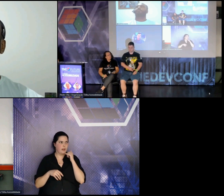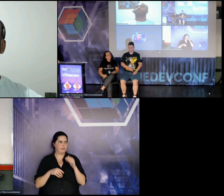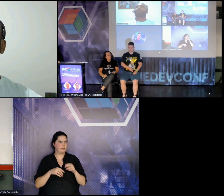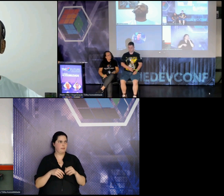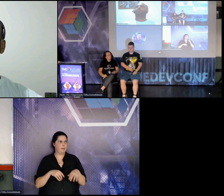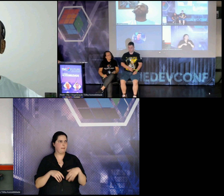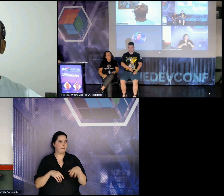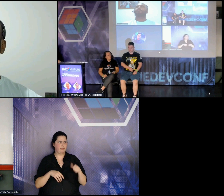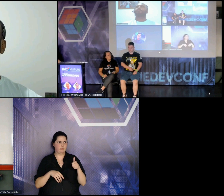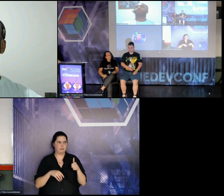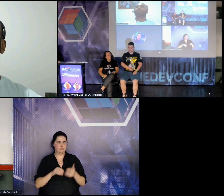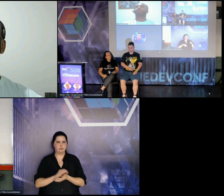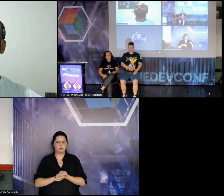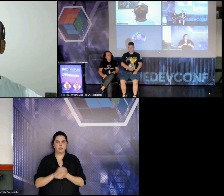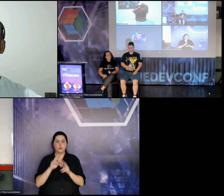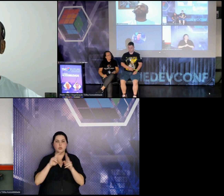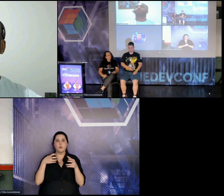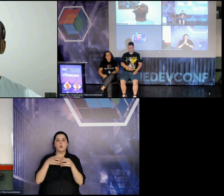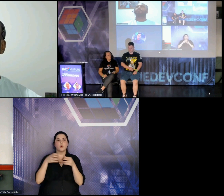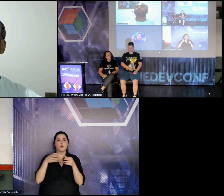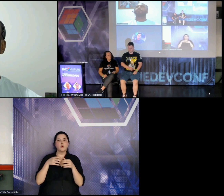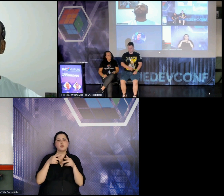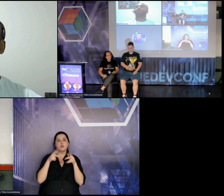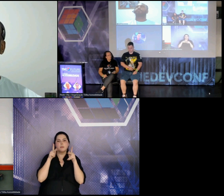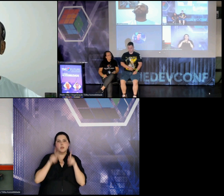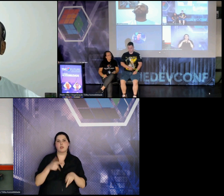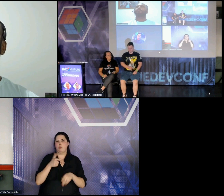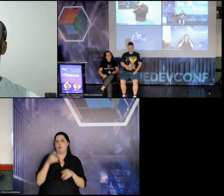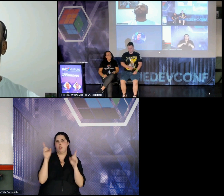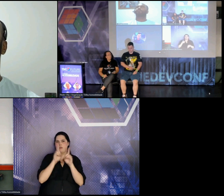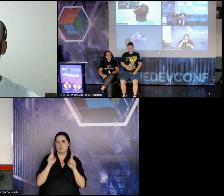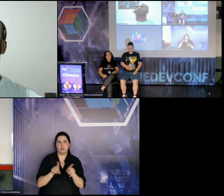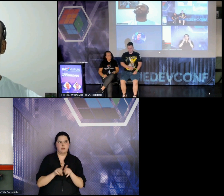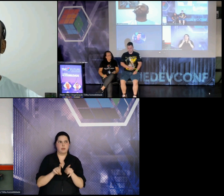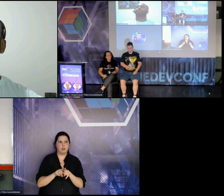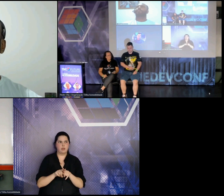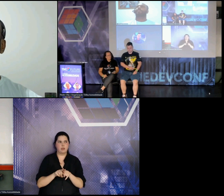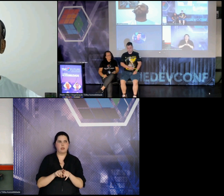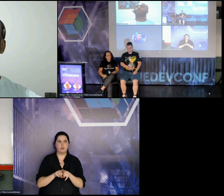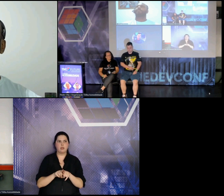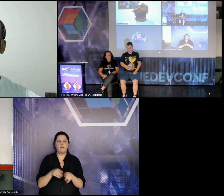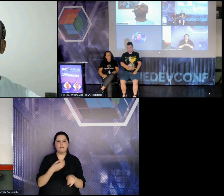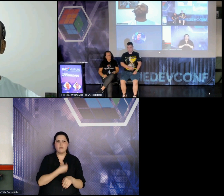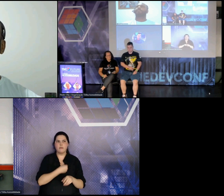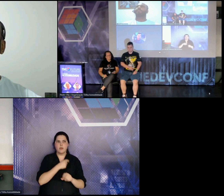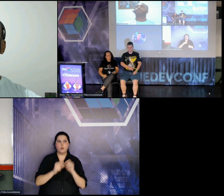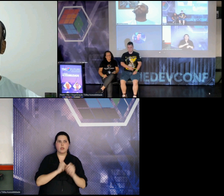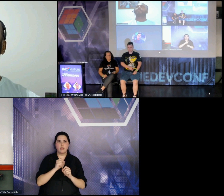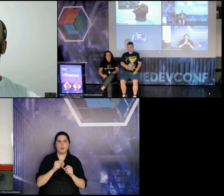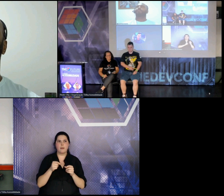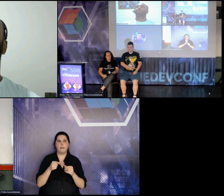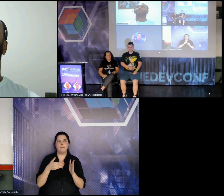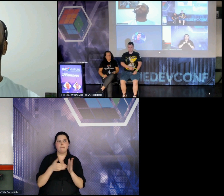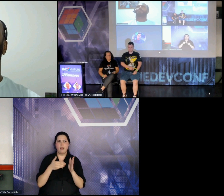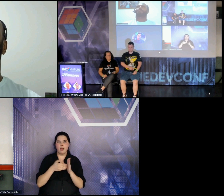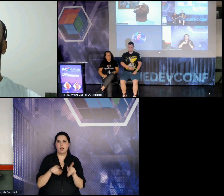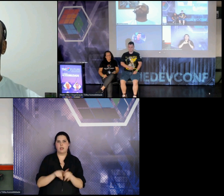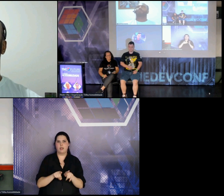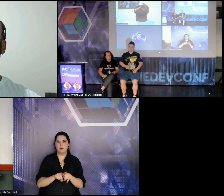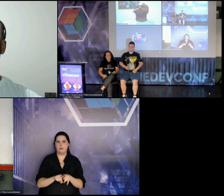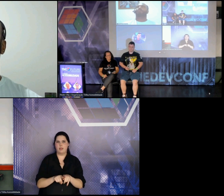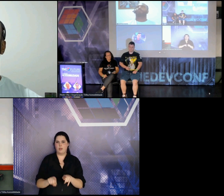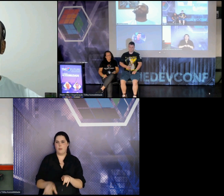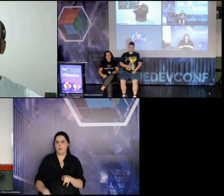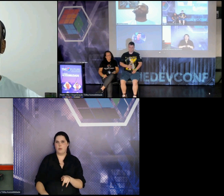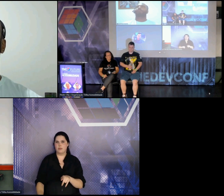time de pessoas que não têm deficiência, a gente vivencia as barreiras. A gente vai vivenciando essas barreiras